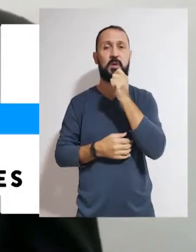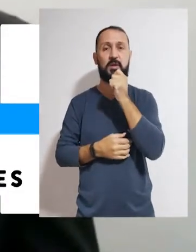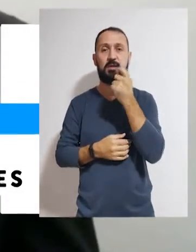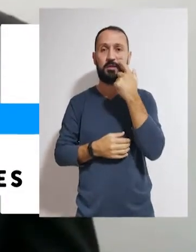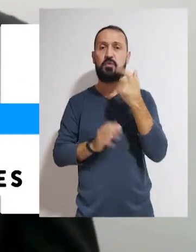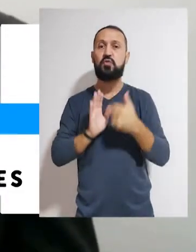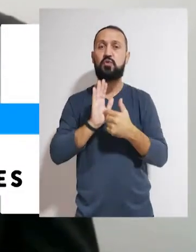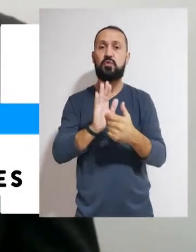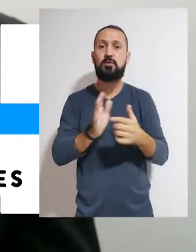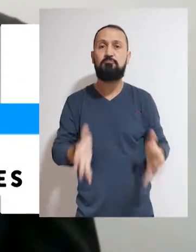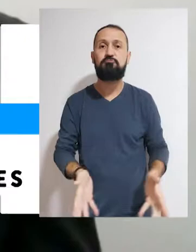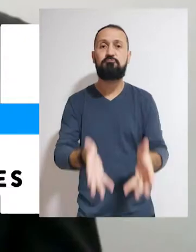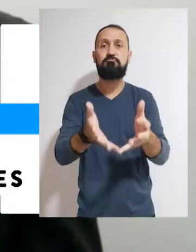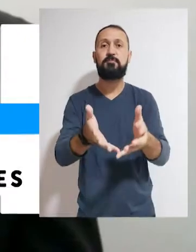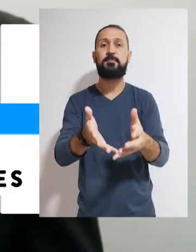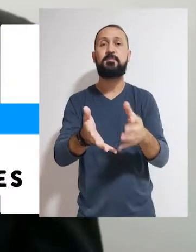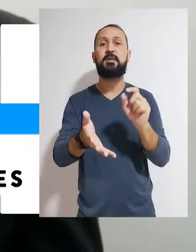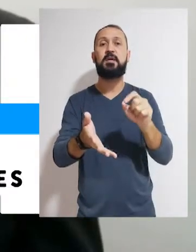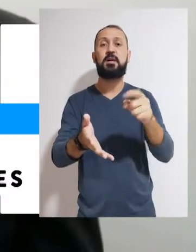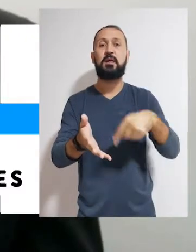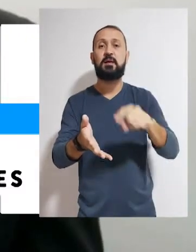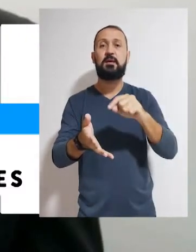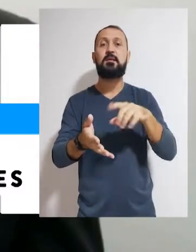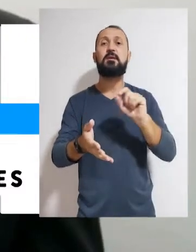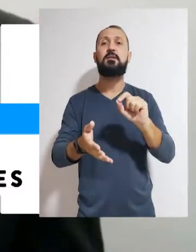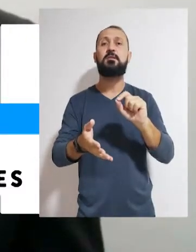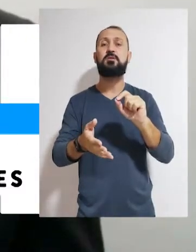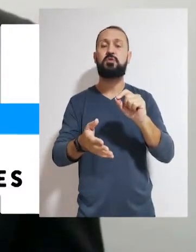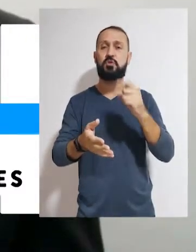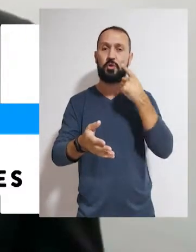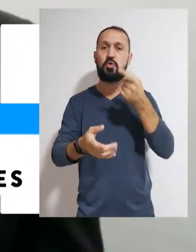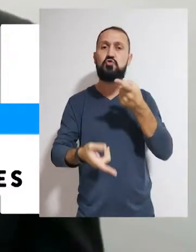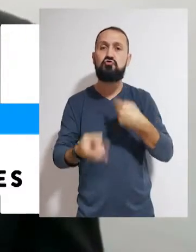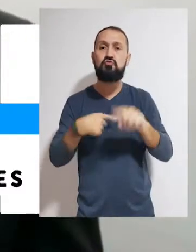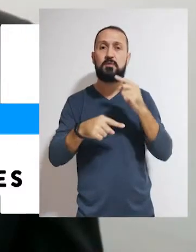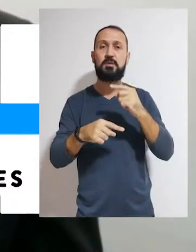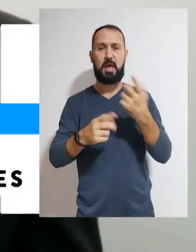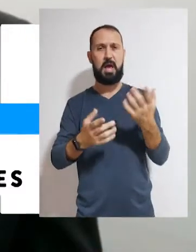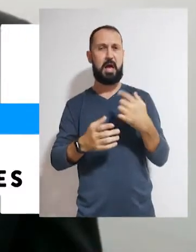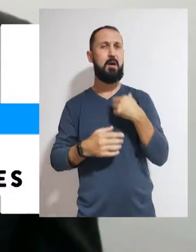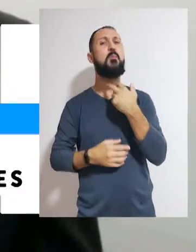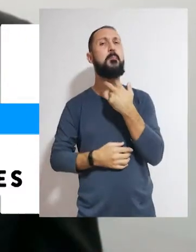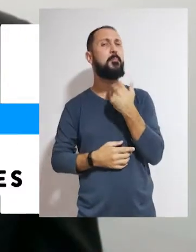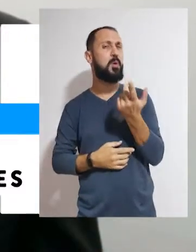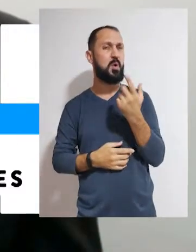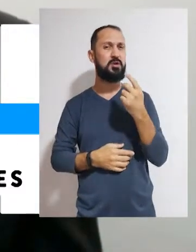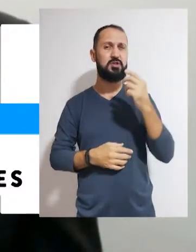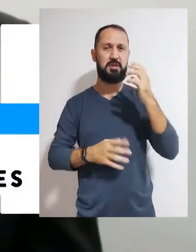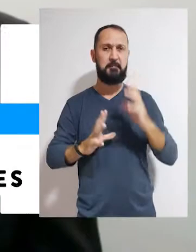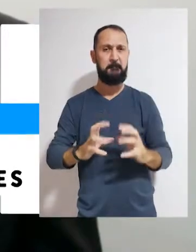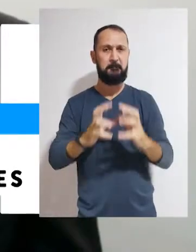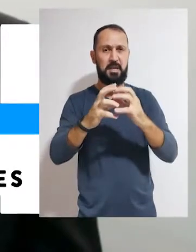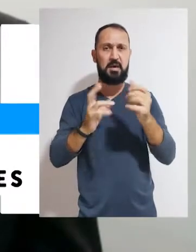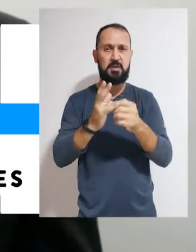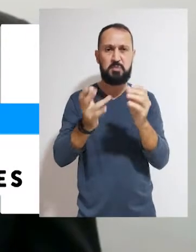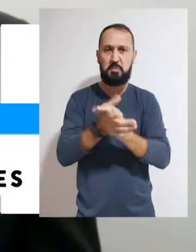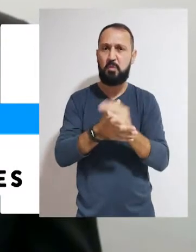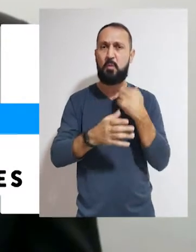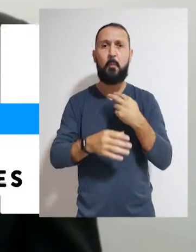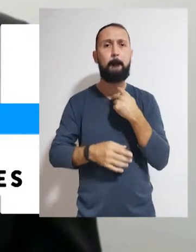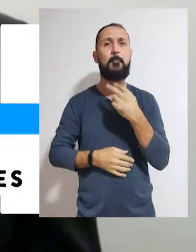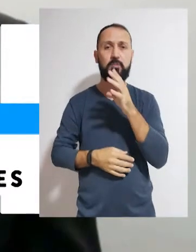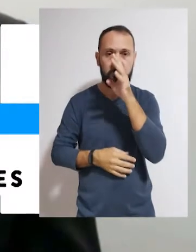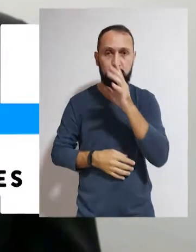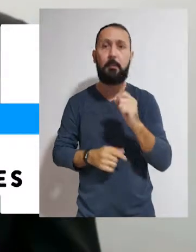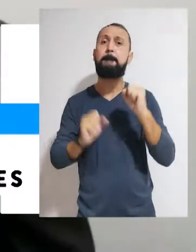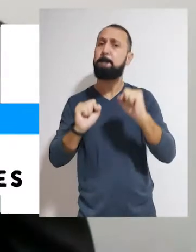vezes, ainda cultivamos aquela máxima superada de que em briga de mulher não se mete, mulher se mete sim.